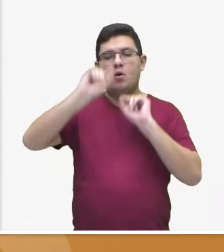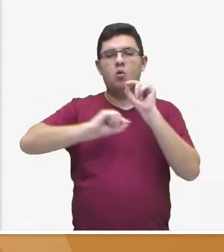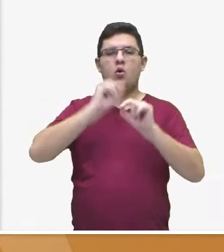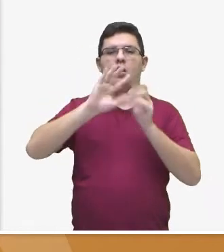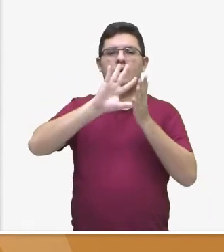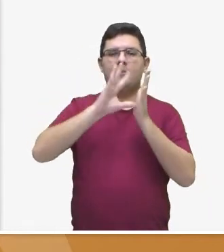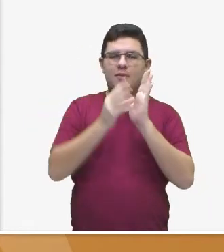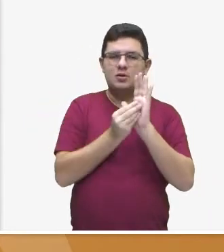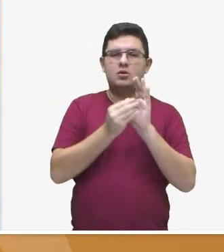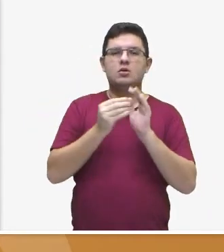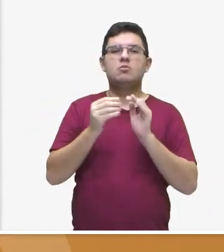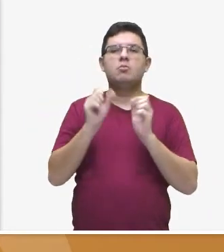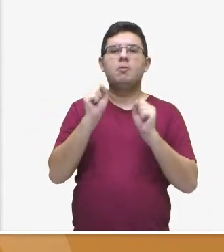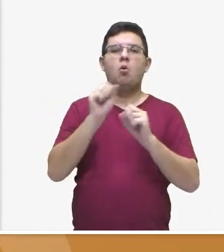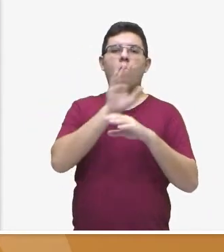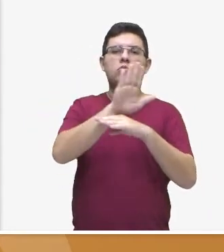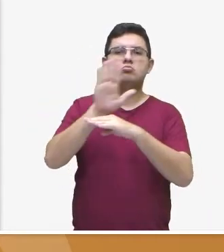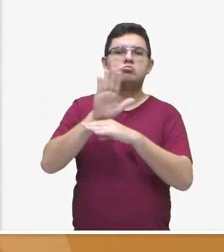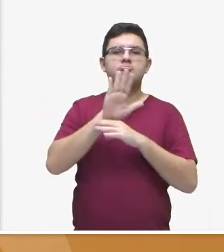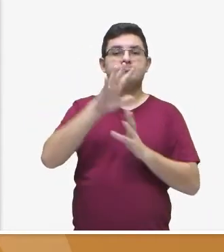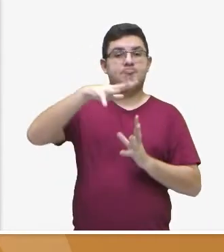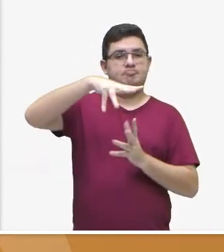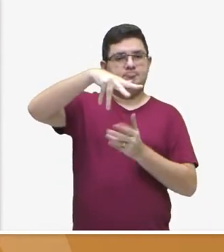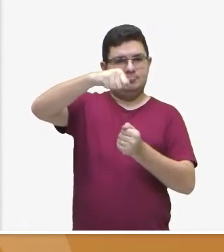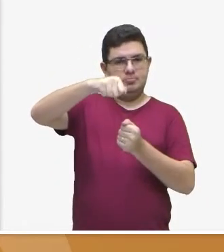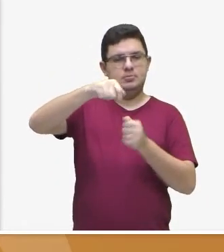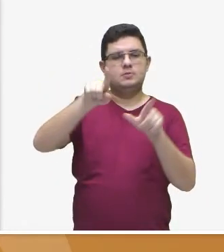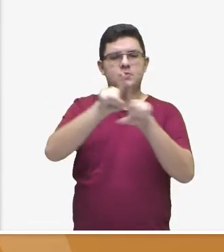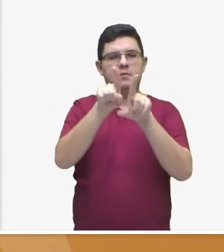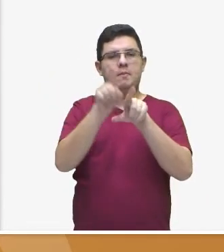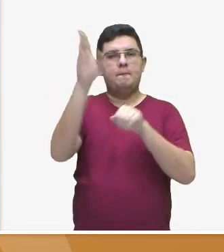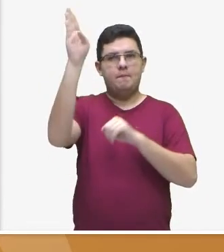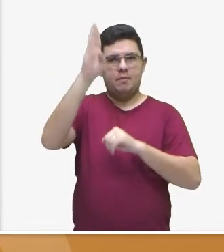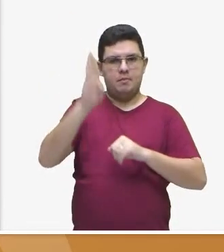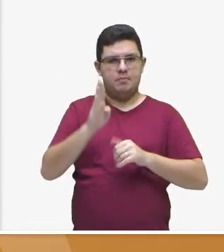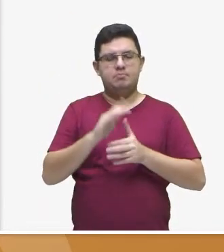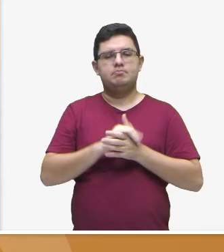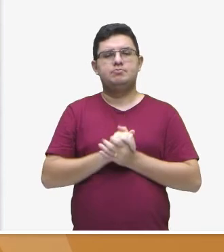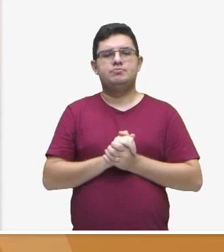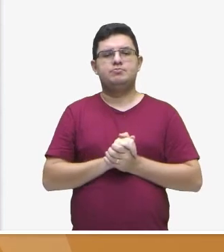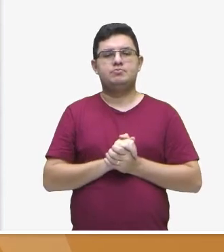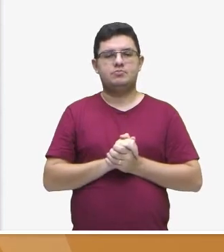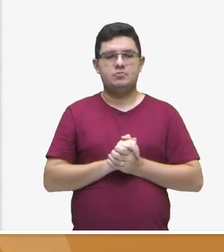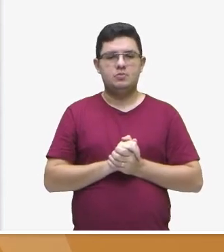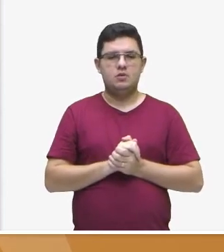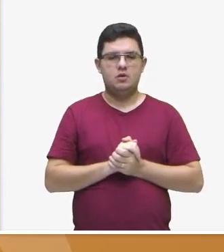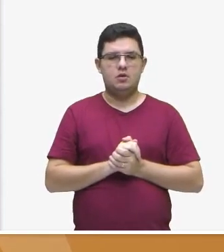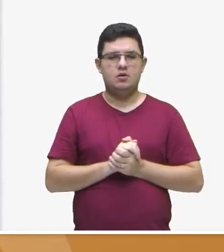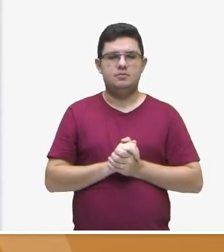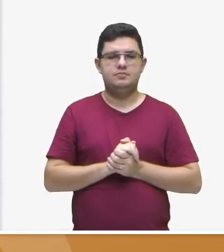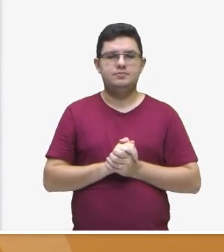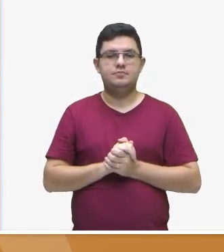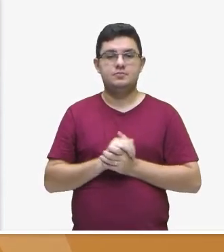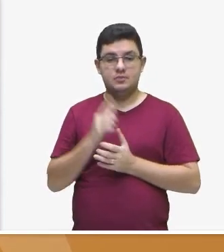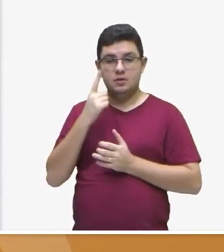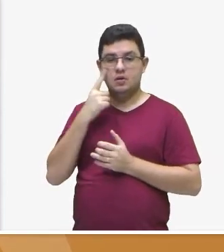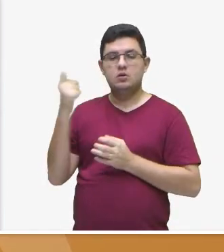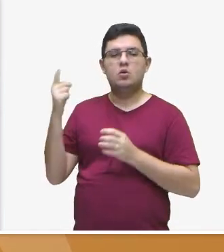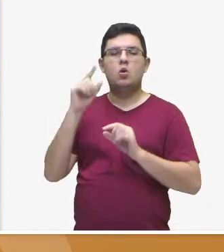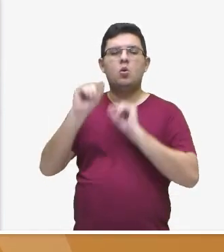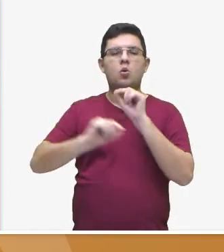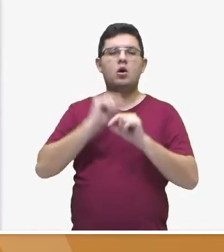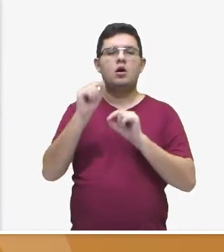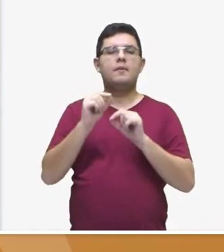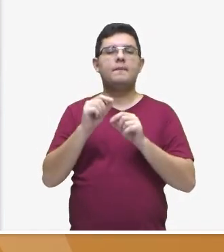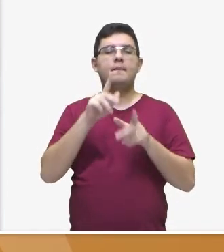o Brasil e com a humanidade. Vejam lá. Mesmo depois de os povos indígenas terem passado pelo